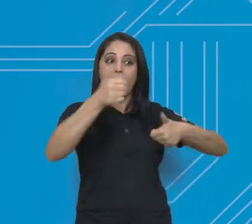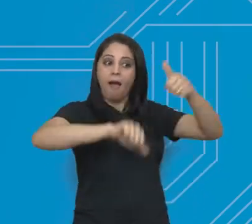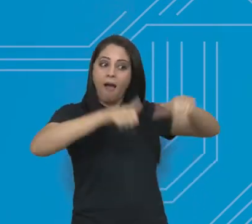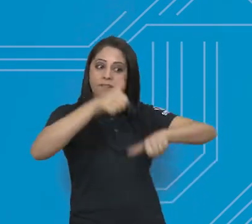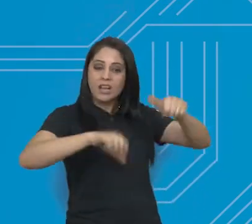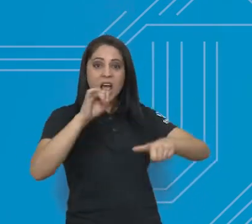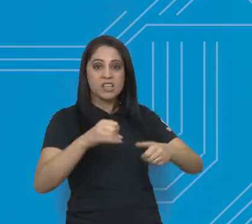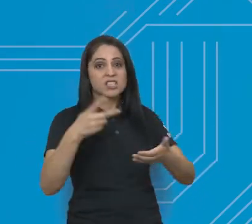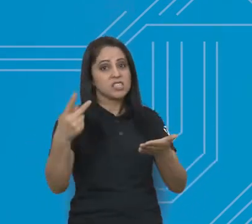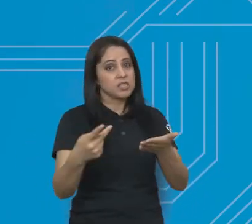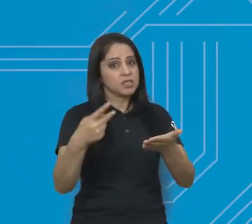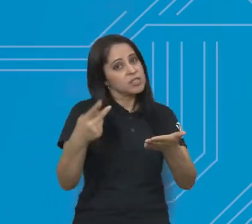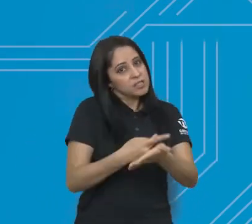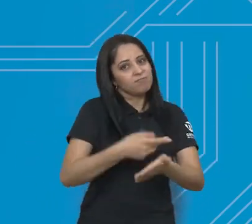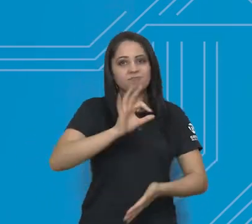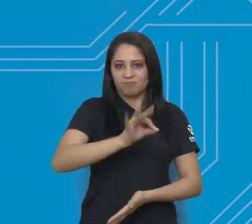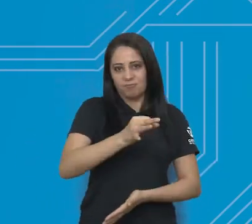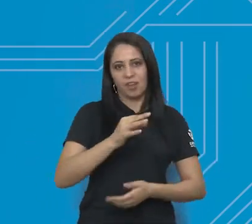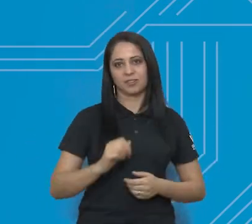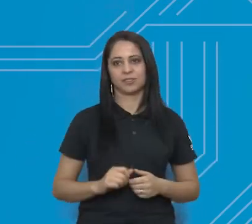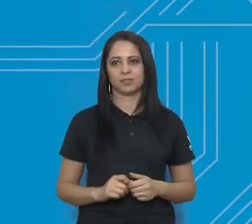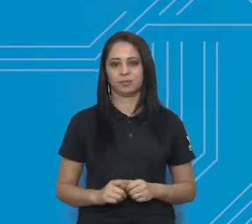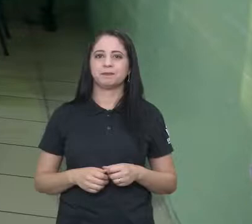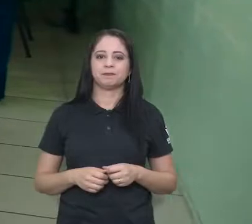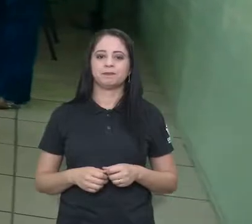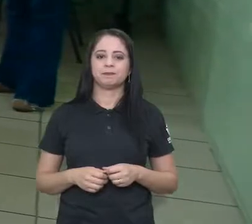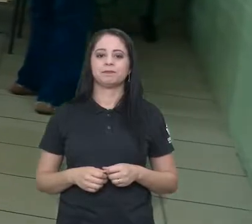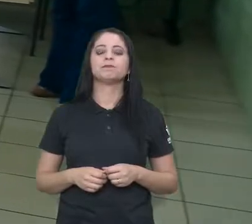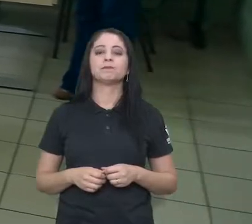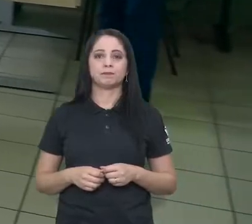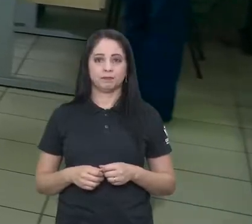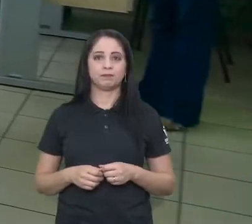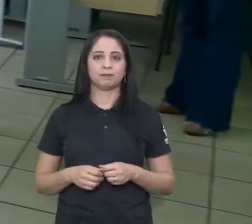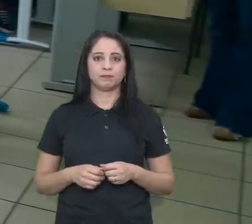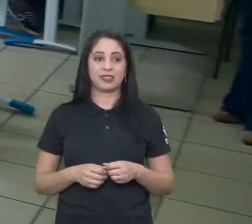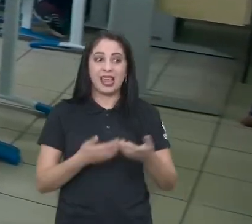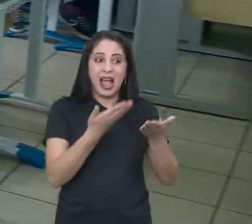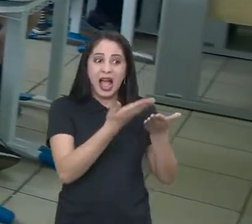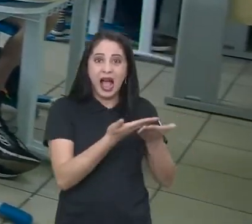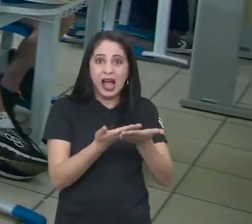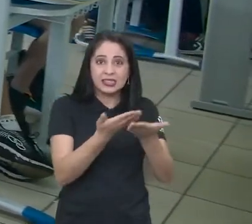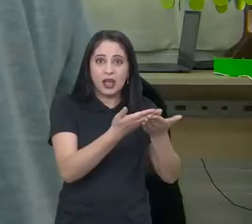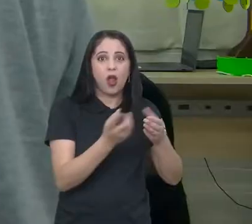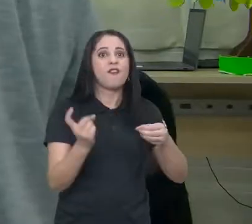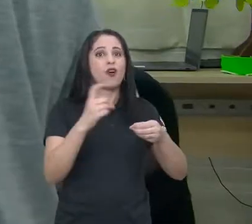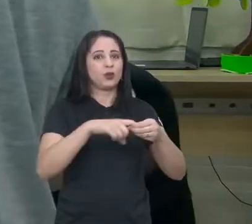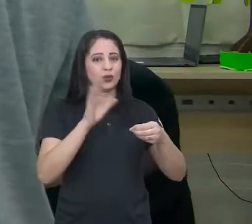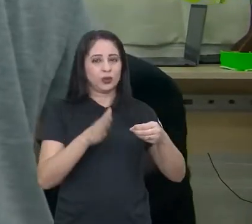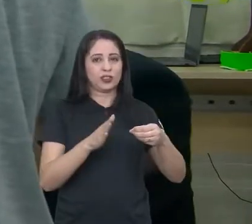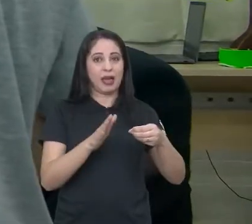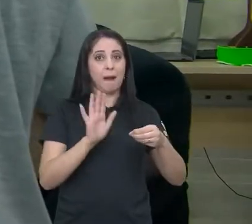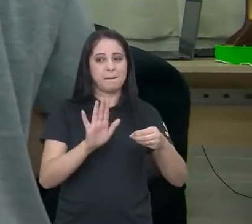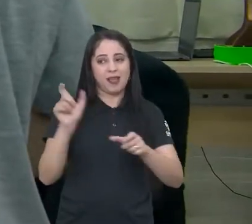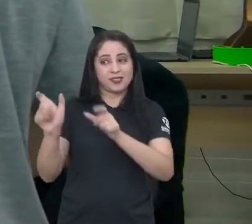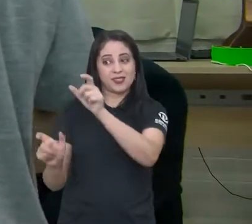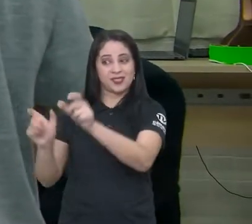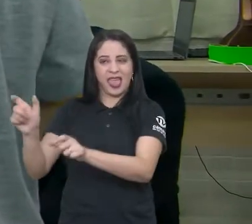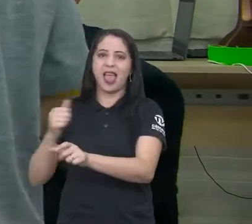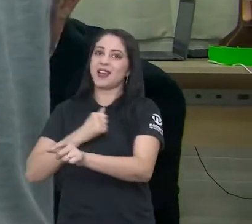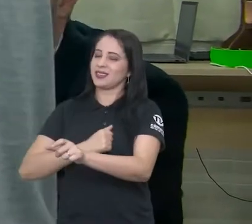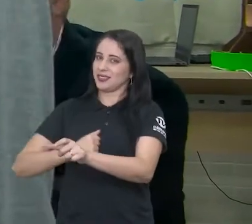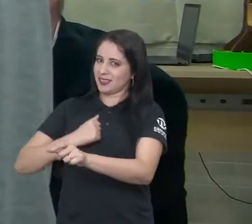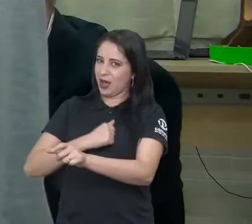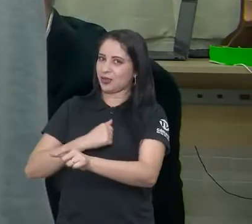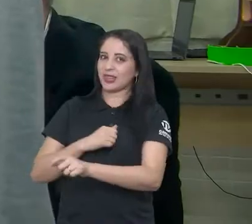balanço do município para esse novo modelo de aprendizagem. As aulas estão de volta e olha só, já tem até gente com